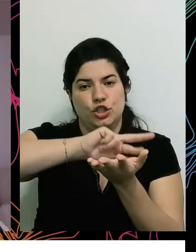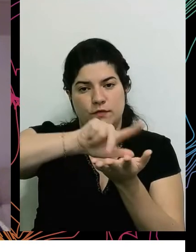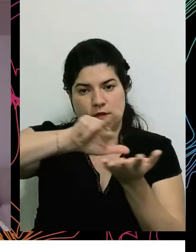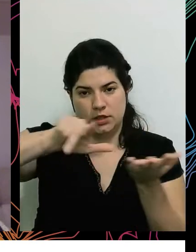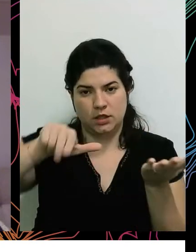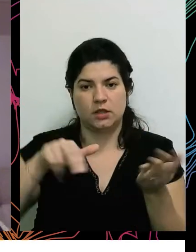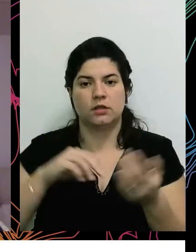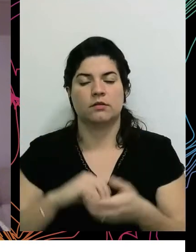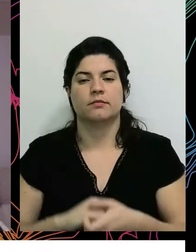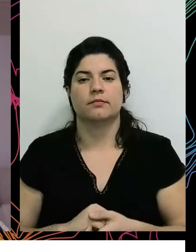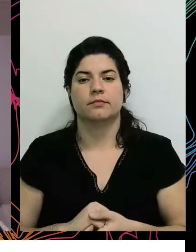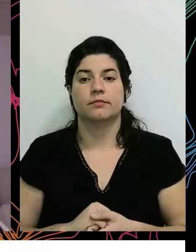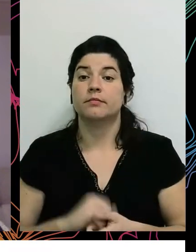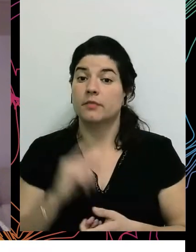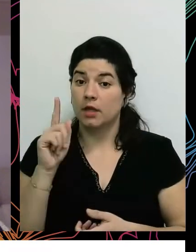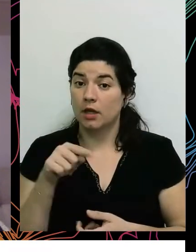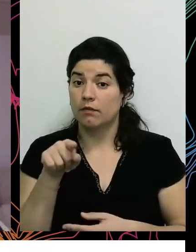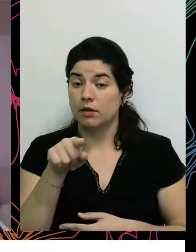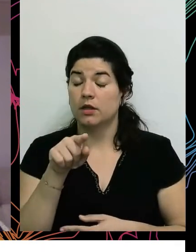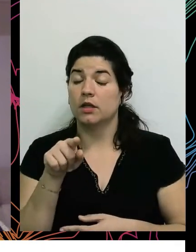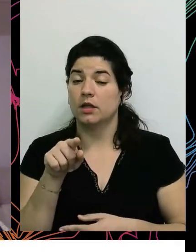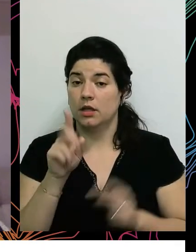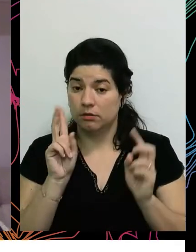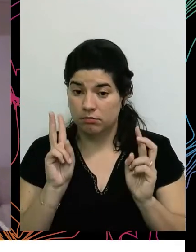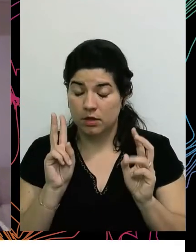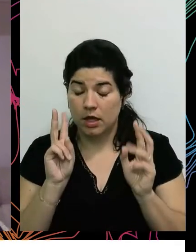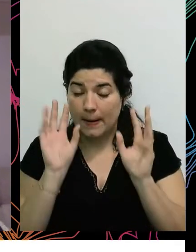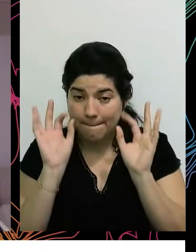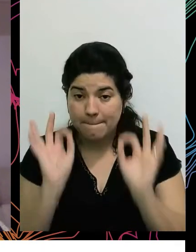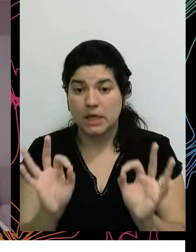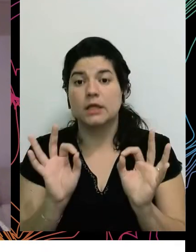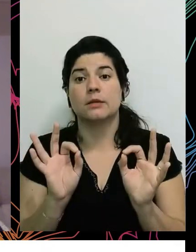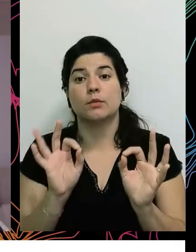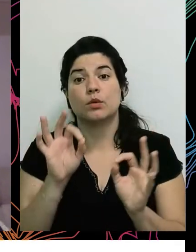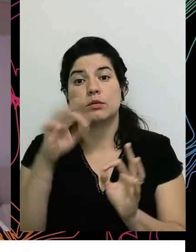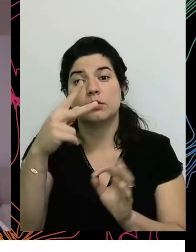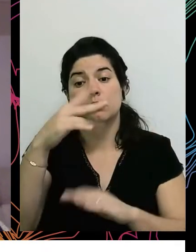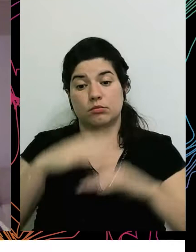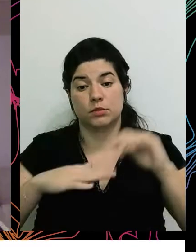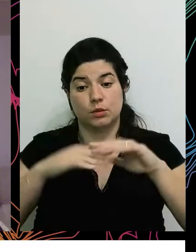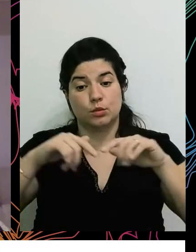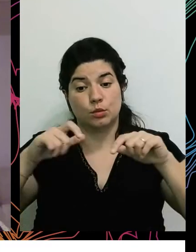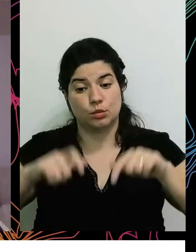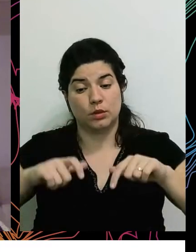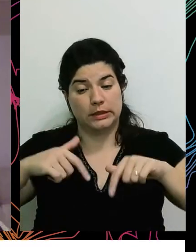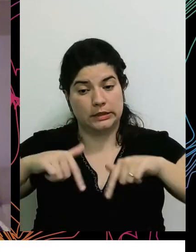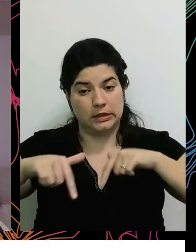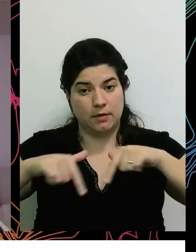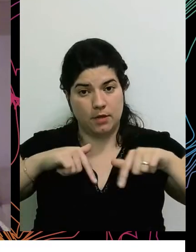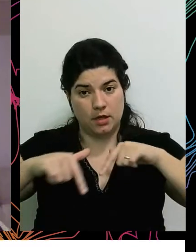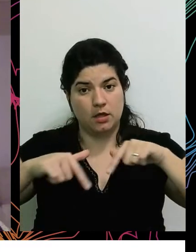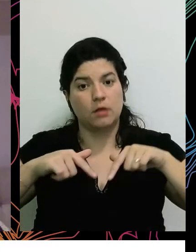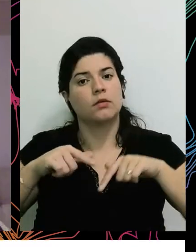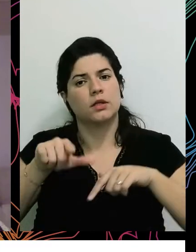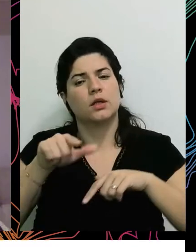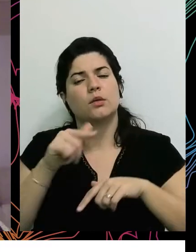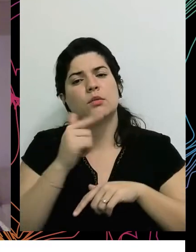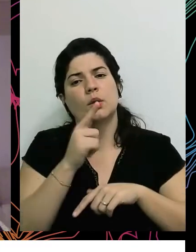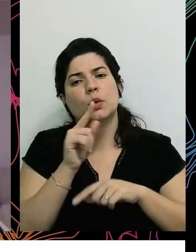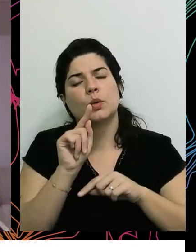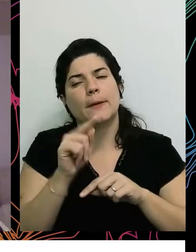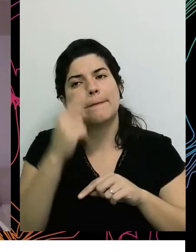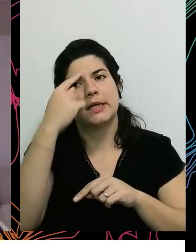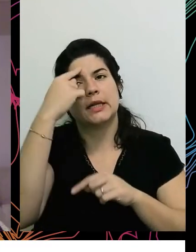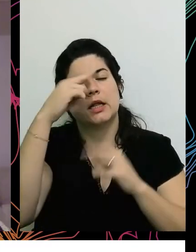Então, é você realmente fazer com que o ambiente onde você atua, você vai colocar uma semente de